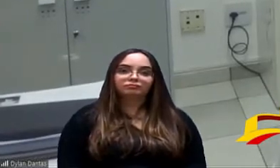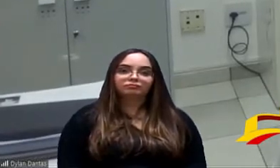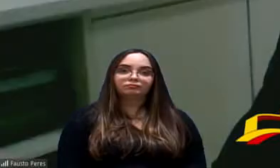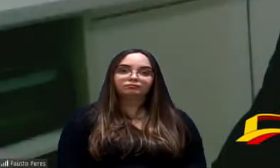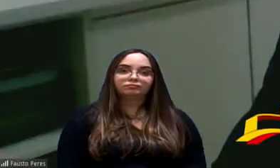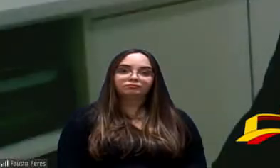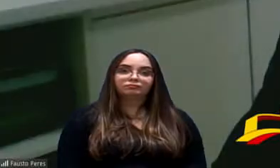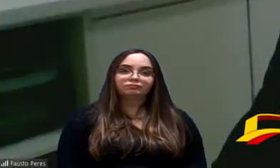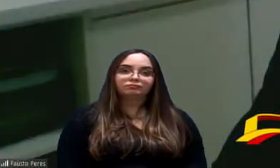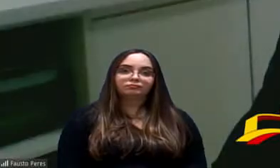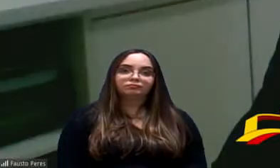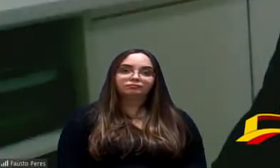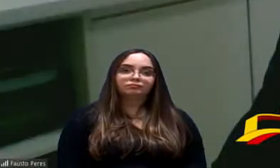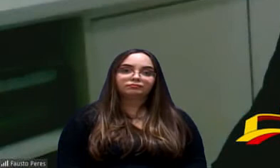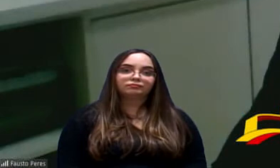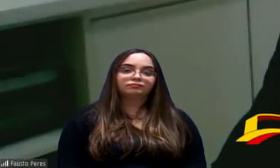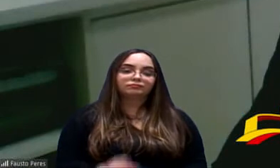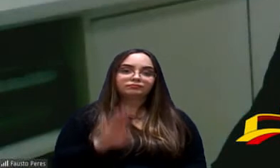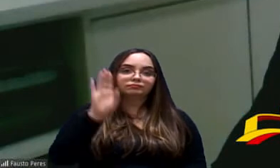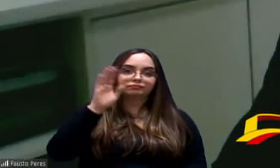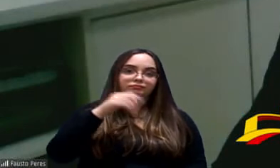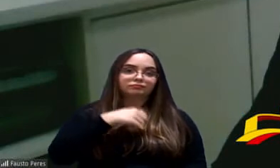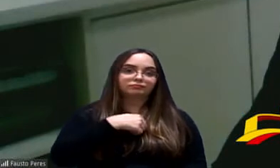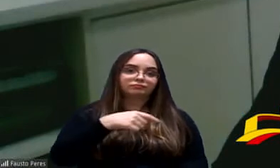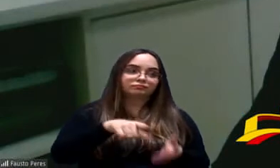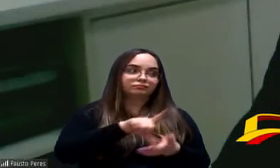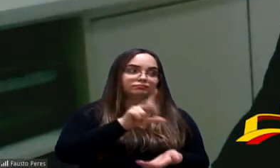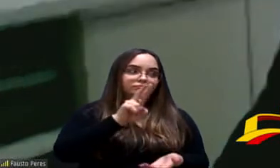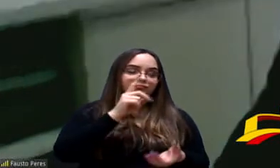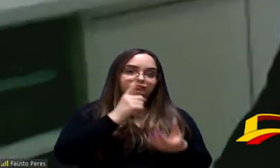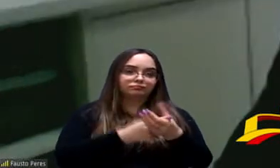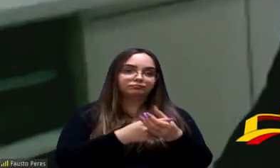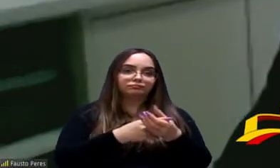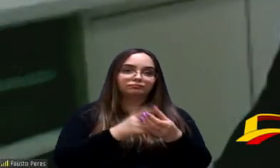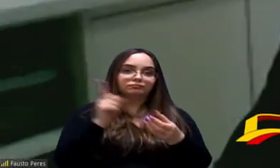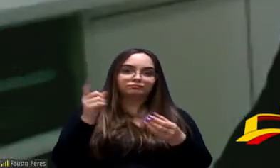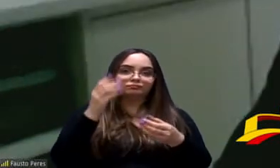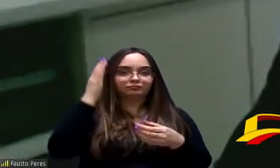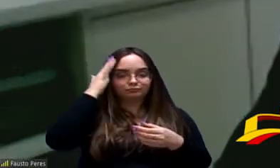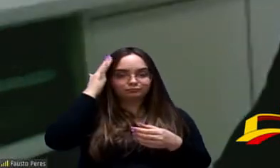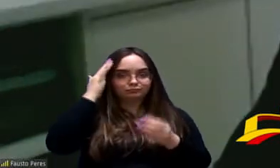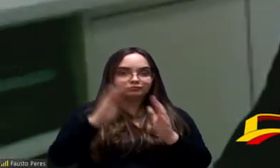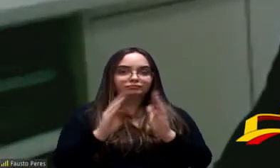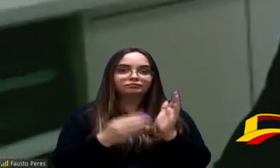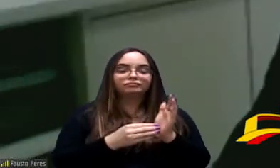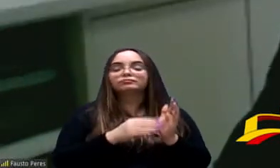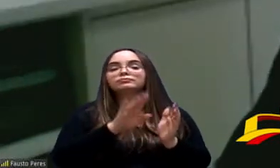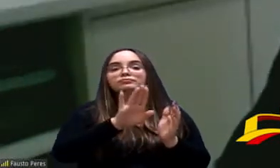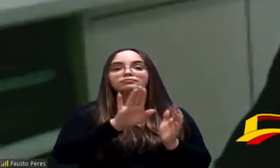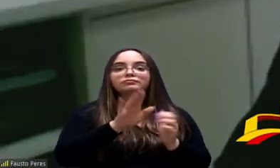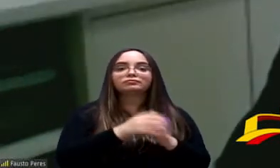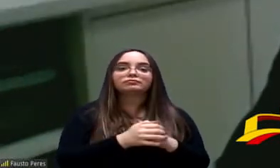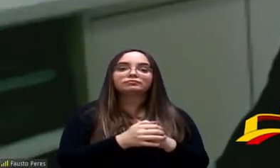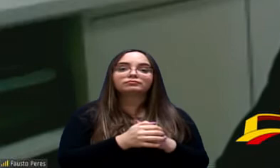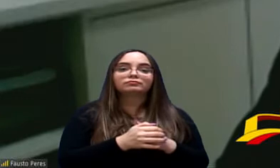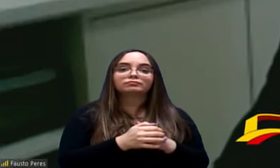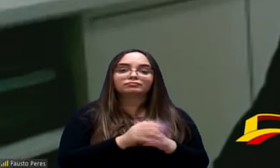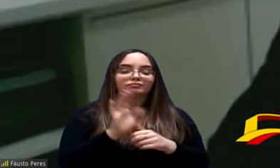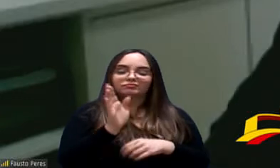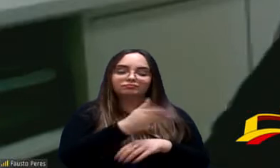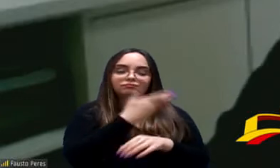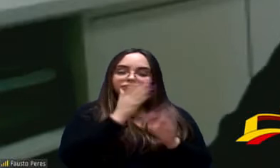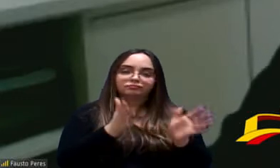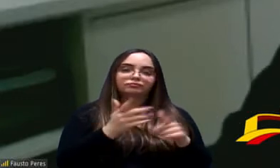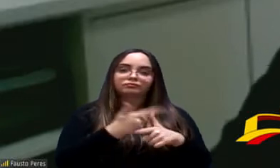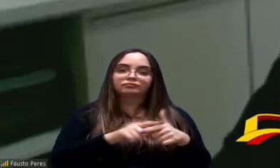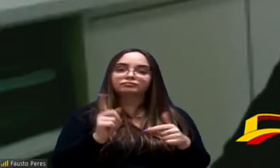Eu tinha levantado aí para falar no requerimento ainda do Vitão lá, que era do Sabe Tudo, que a gente estava falando, mas já passou.